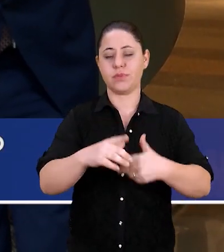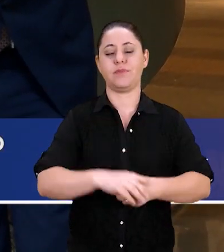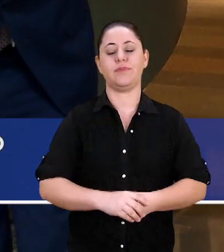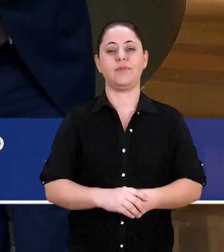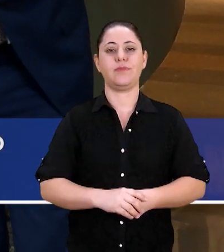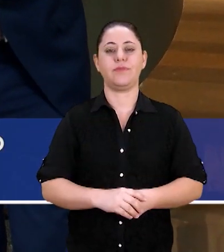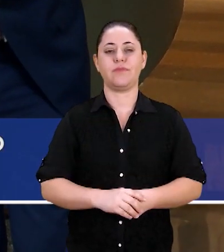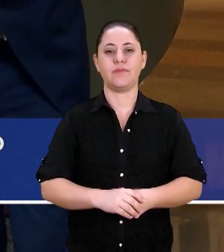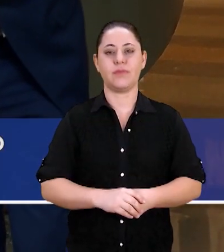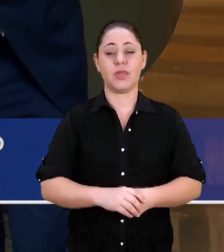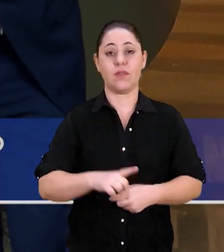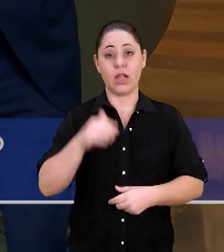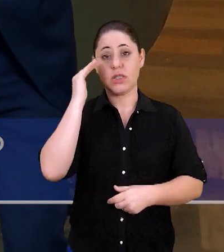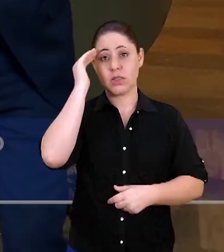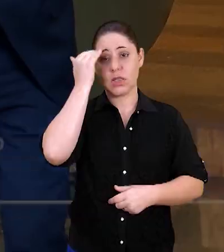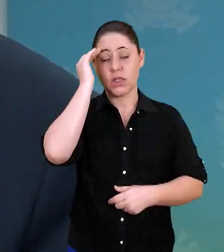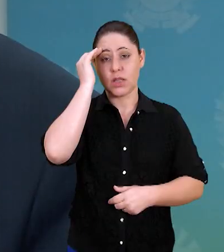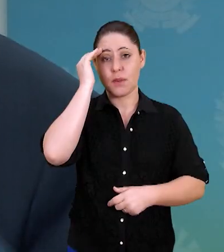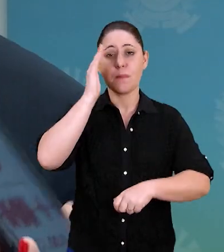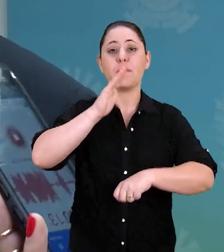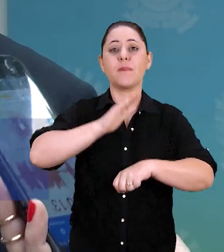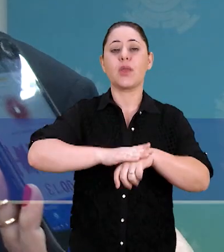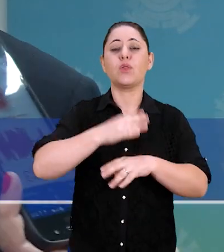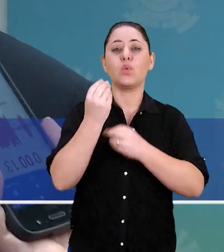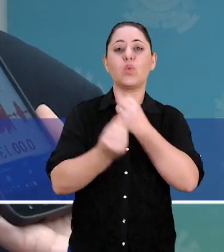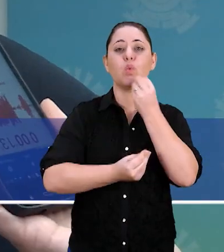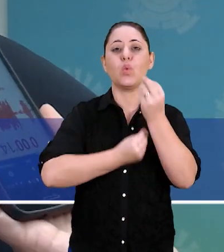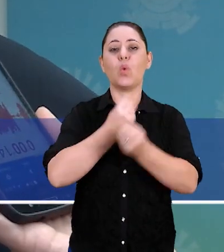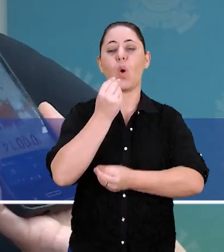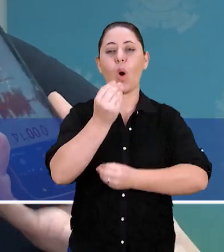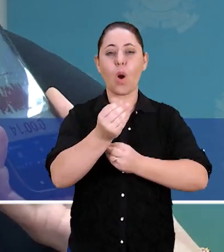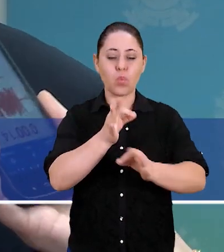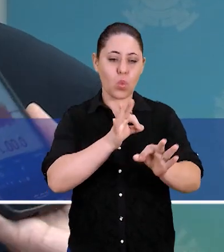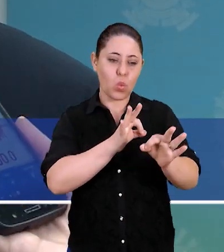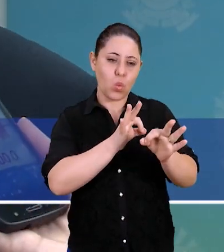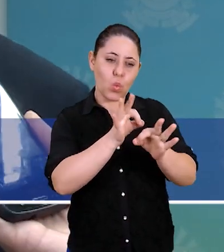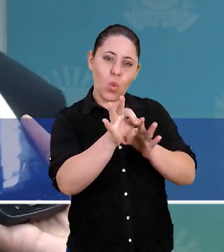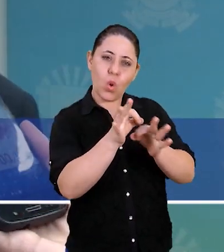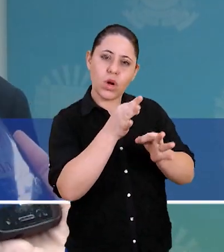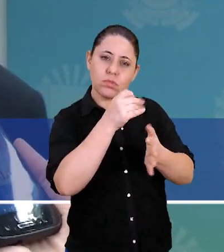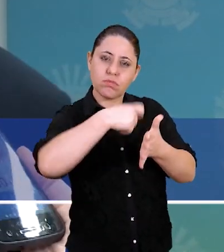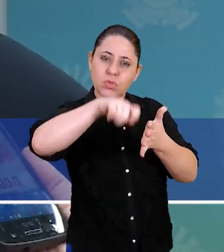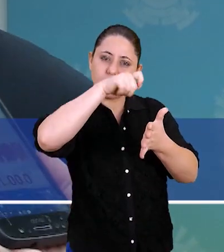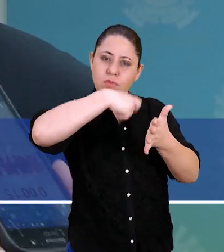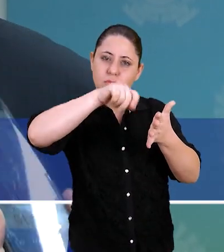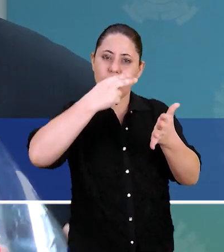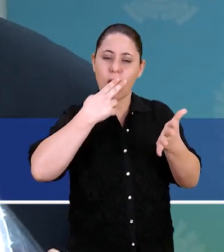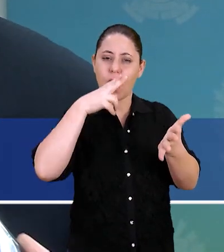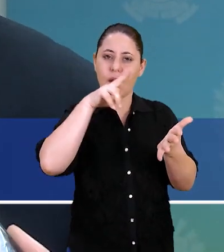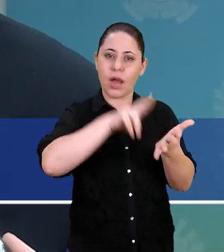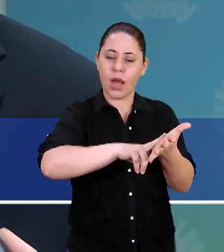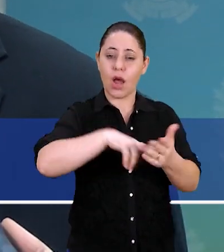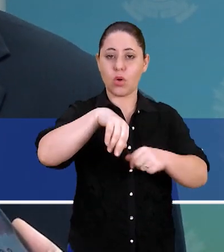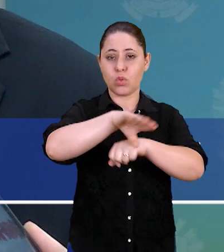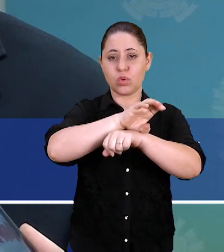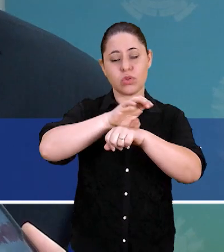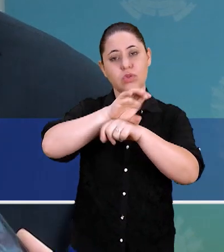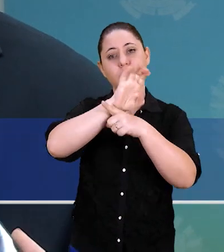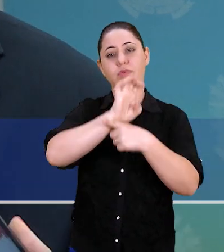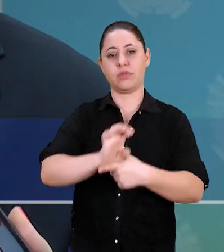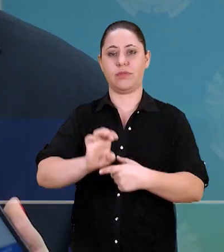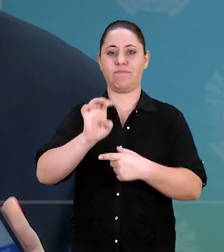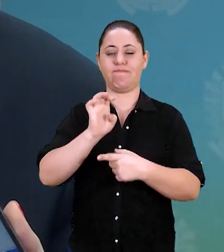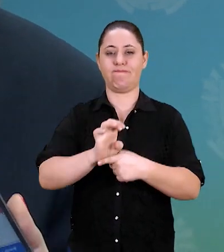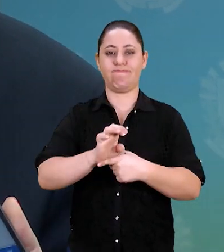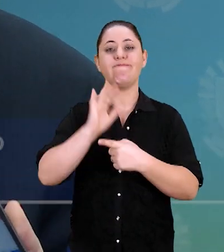a acessibilidade no Legislativo. Vai entender um pouco mais sobre como foi forjada a Carta de Mato